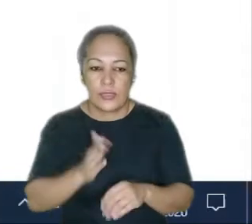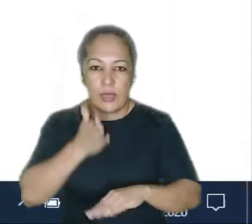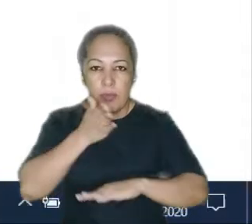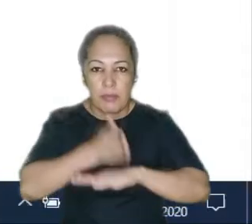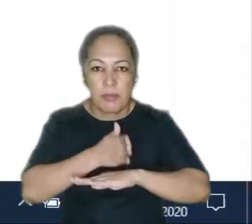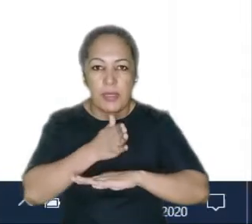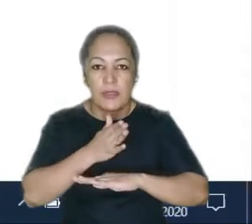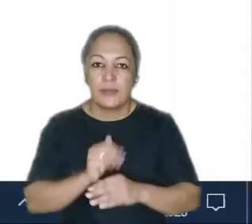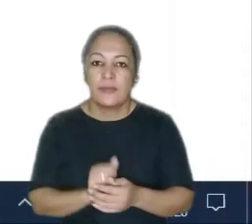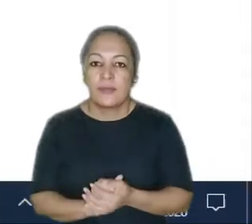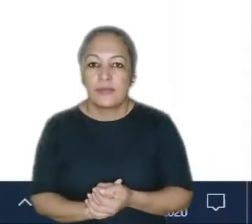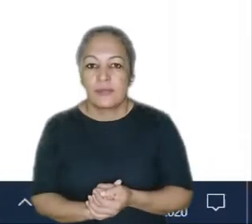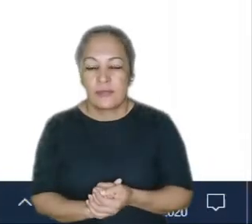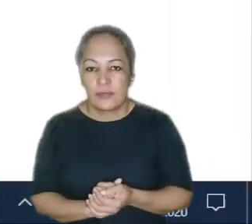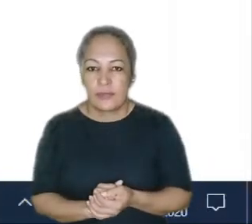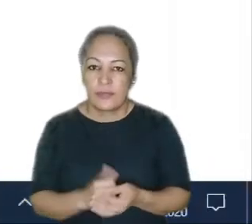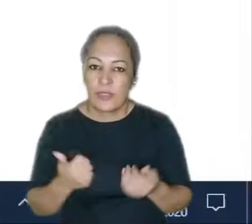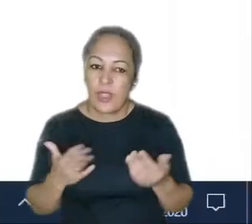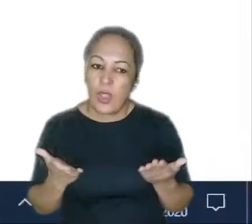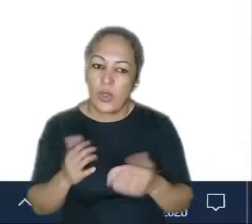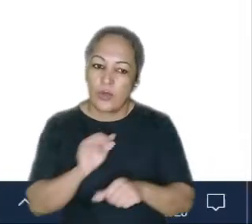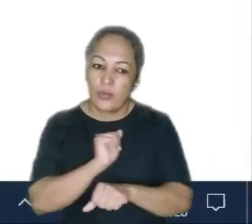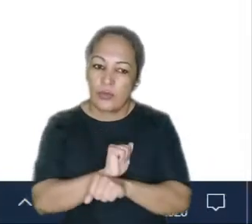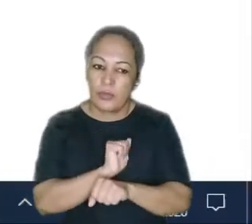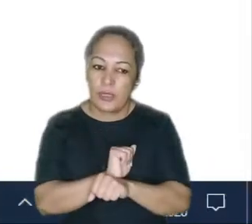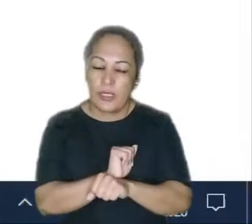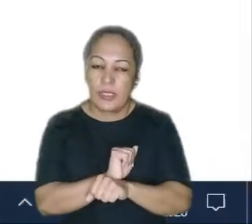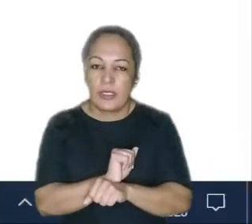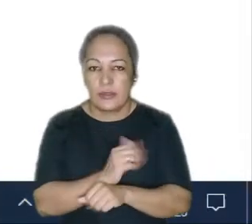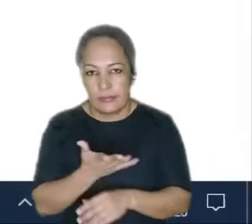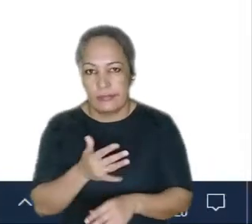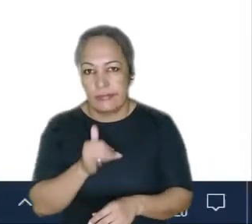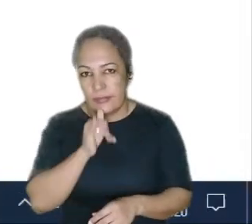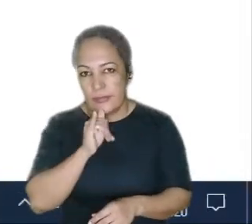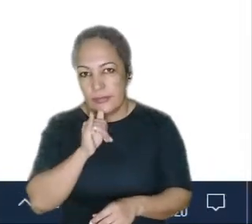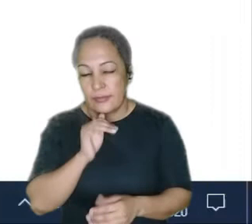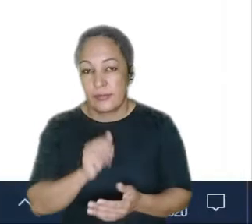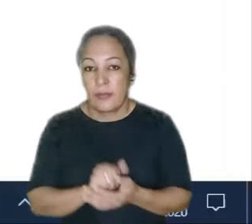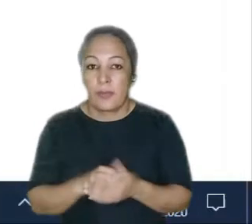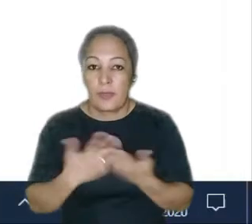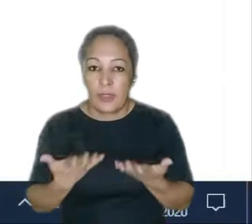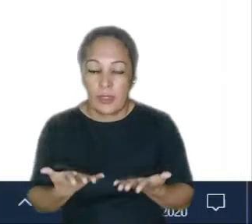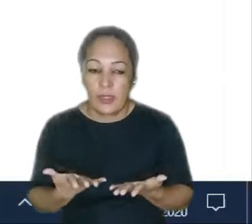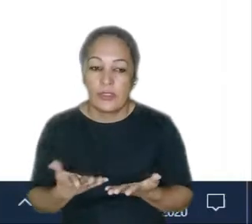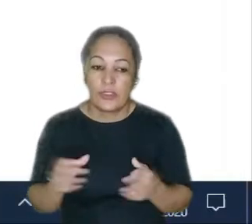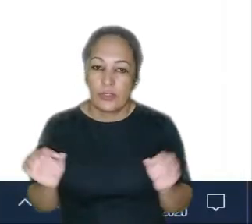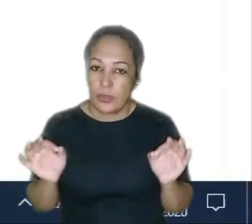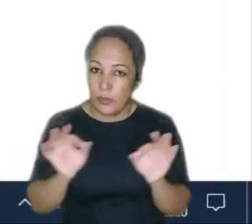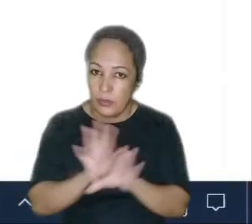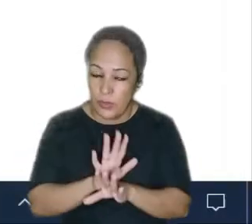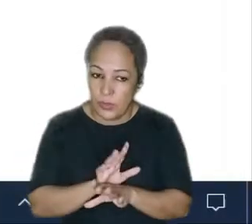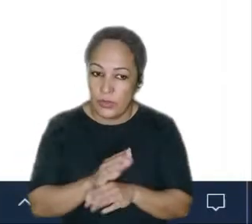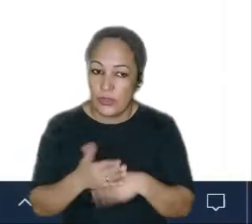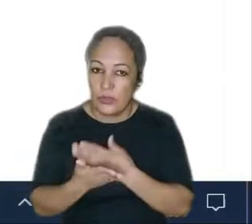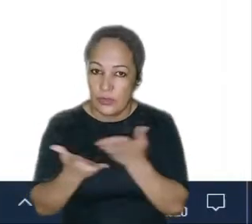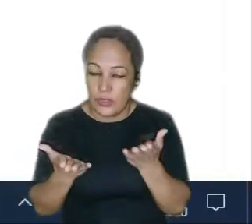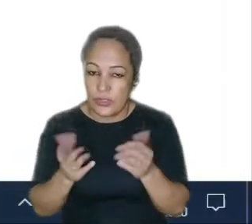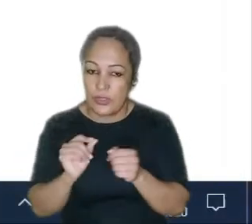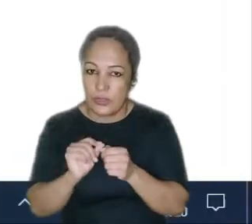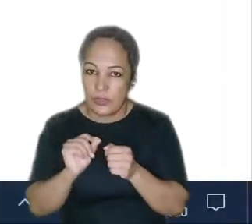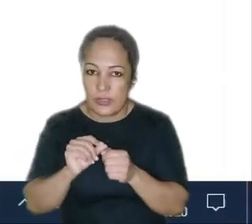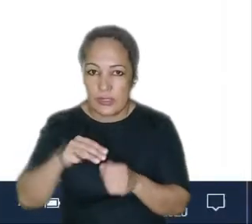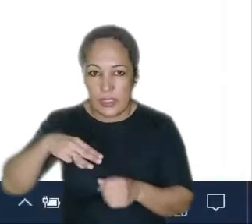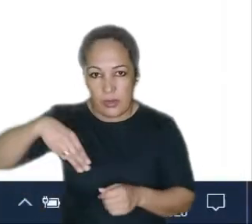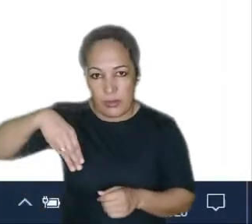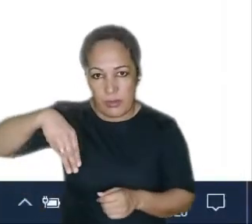Então, despausar ele, vamos colocar assim por dizer. Essa conexão já vem pronta. Quando vocês forem instalar o MySQL, que será